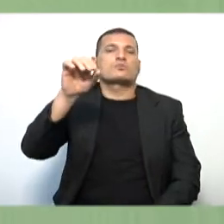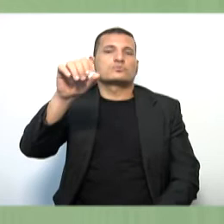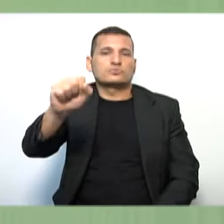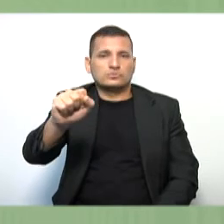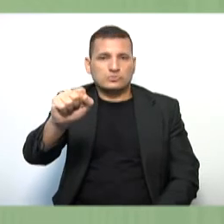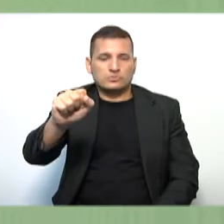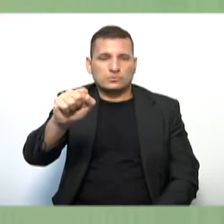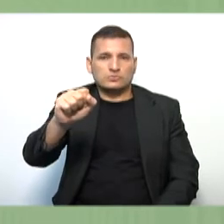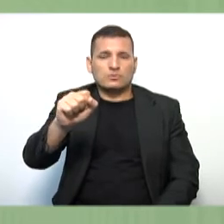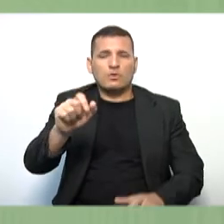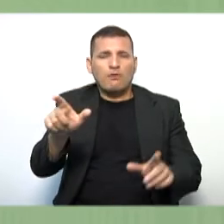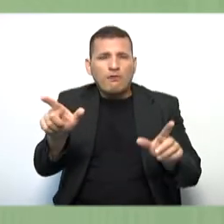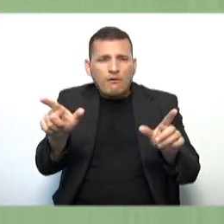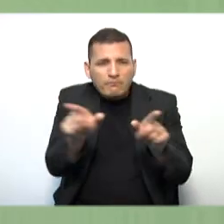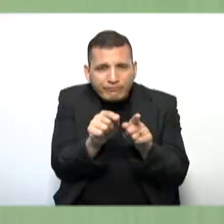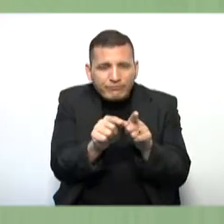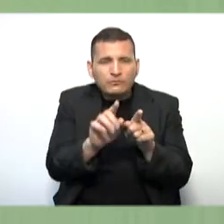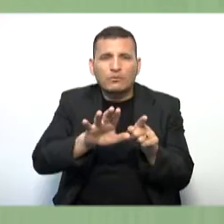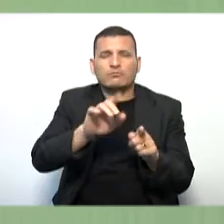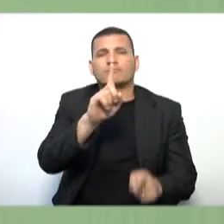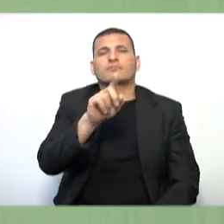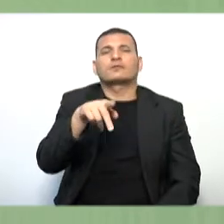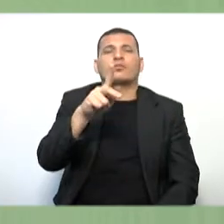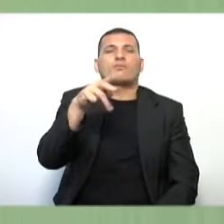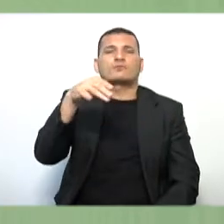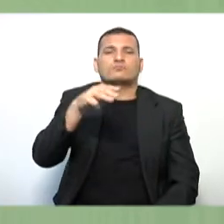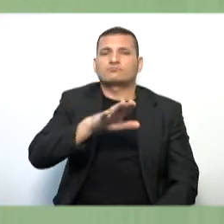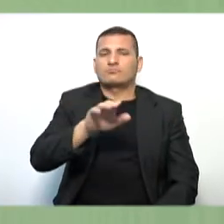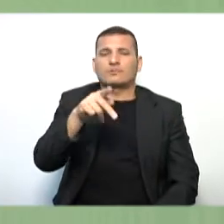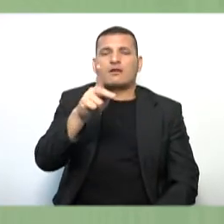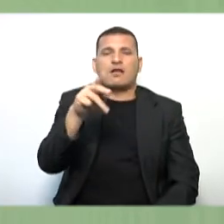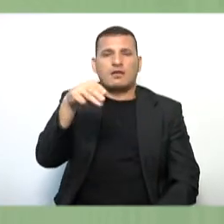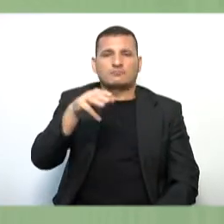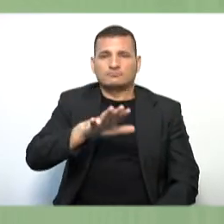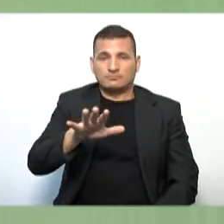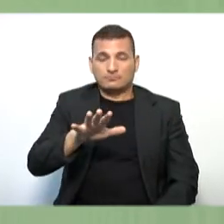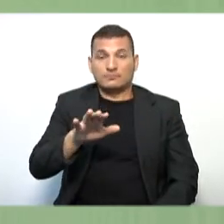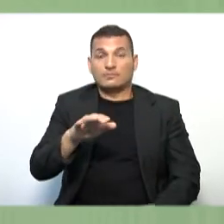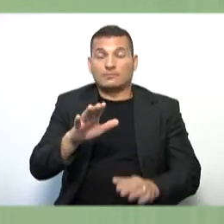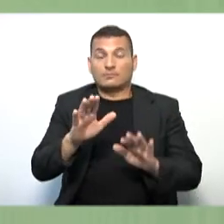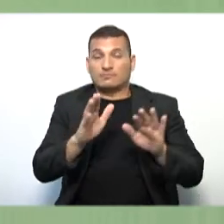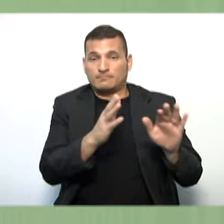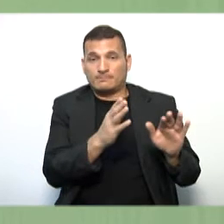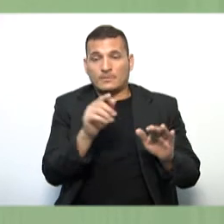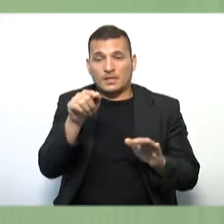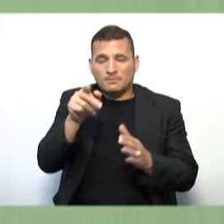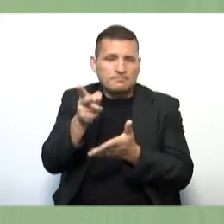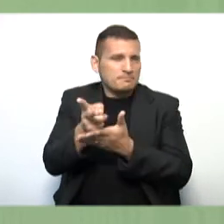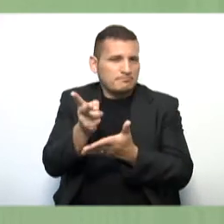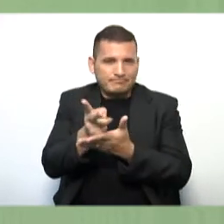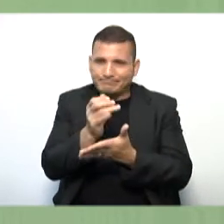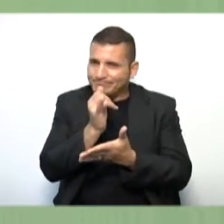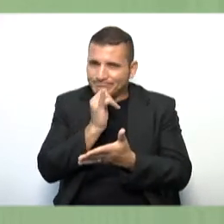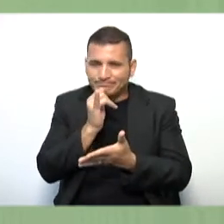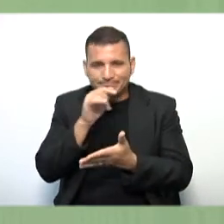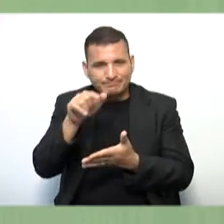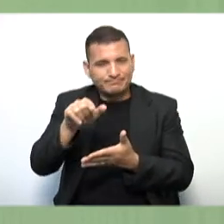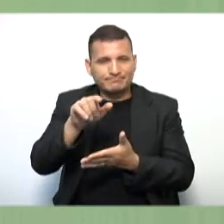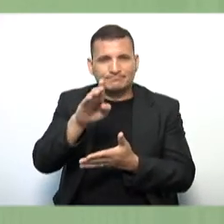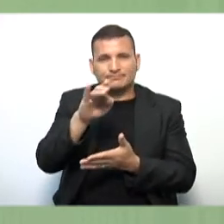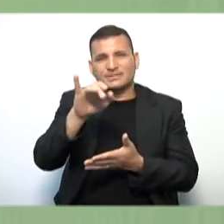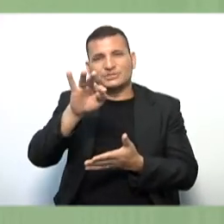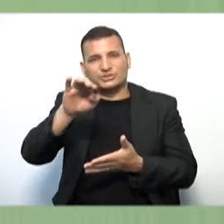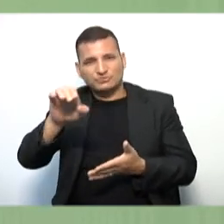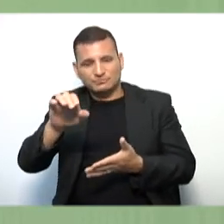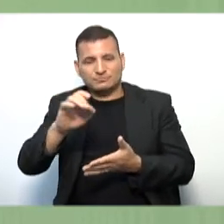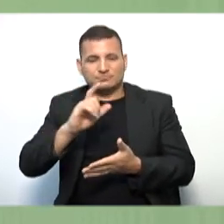mais tranquilo de se trabalhar, né? Então, para esse mesmo exemplo, nessa mesma lógica, né? Nós